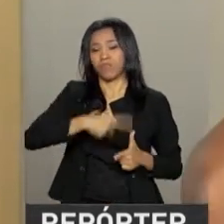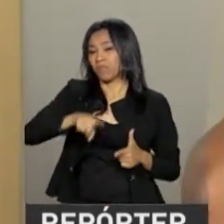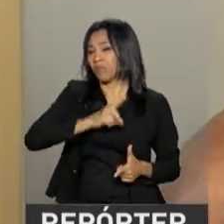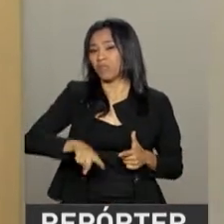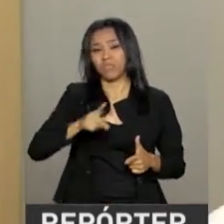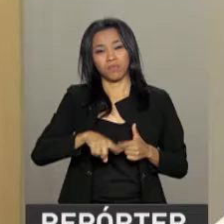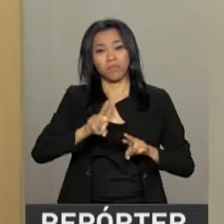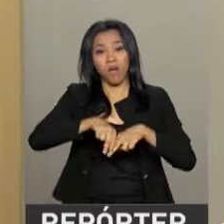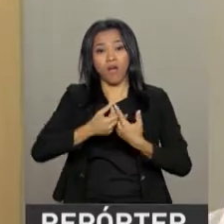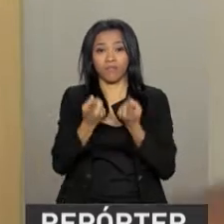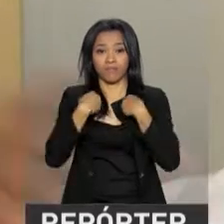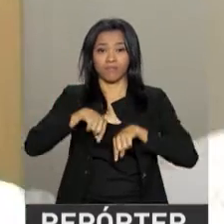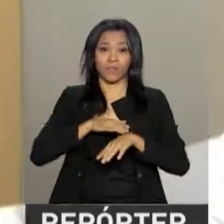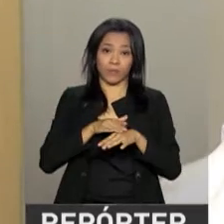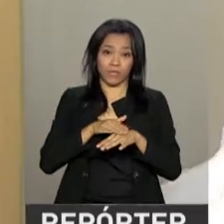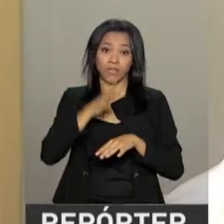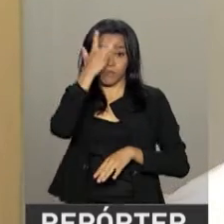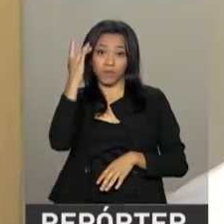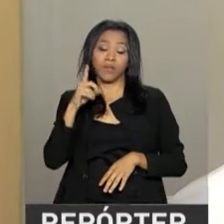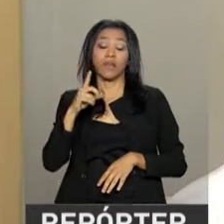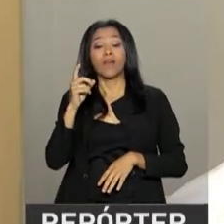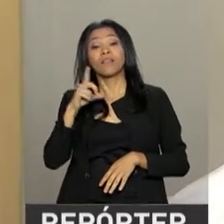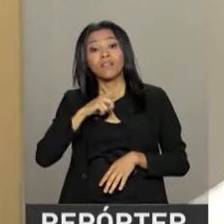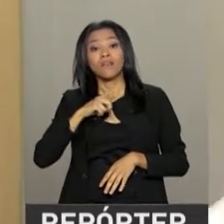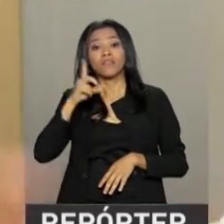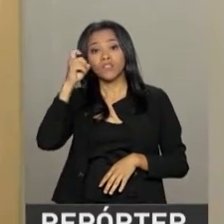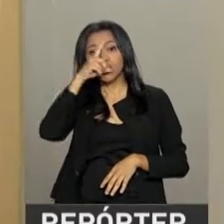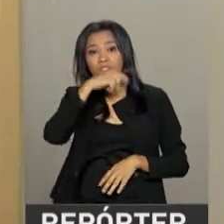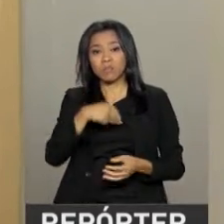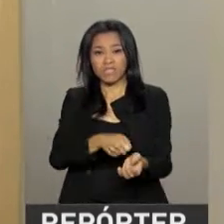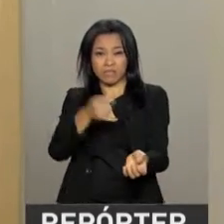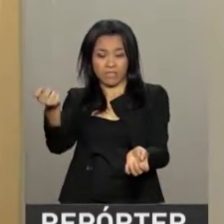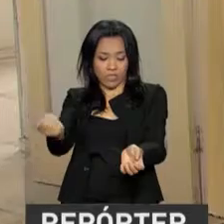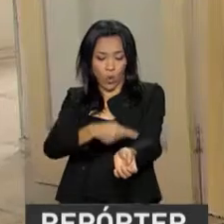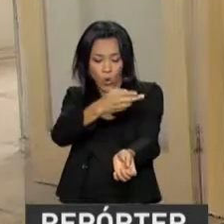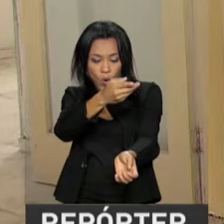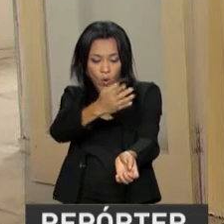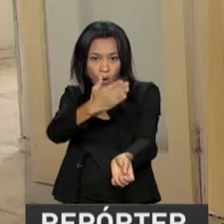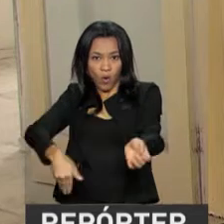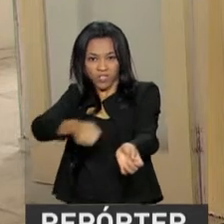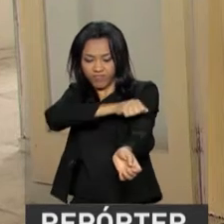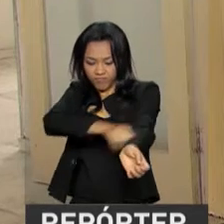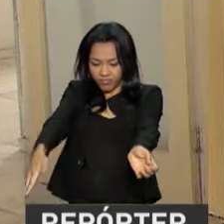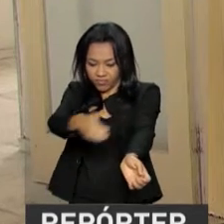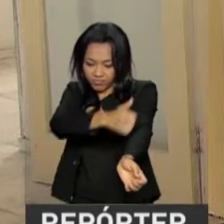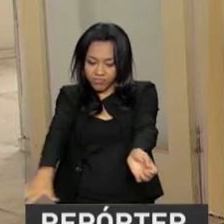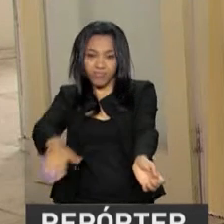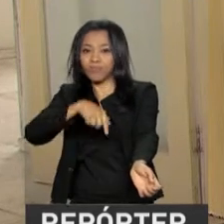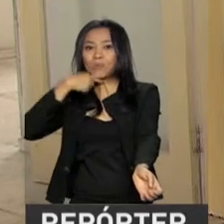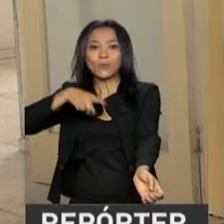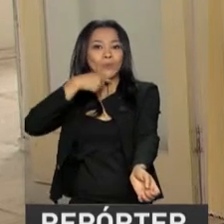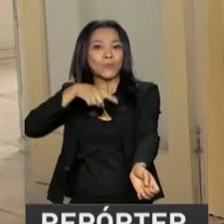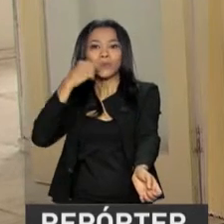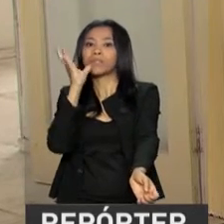doença. É que o paciente hemofílico tem mais dificuldade de conter um sangramento e, sem o tratamento adequado, a vida